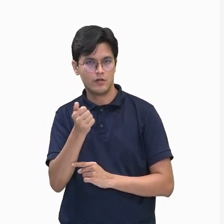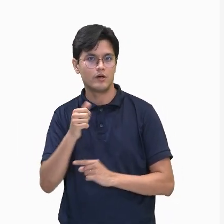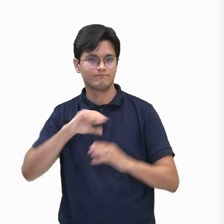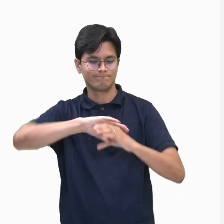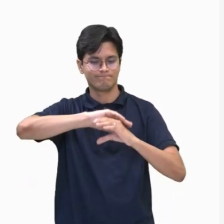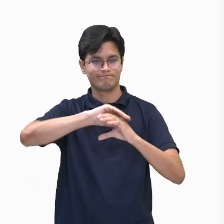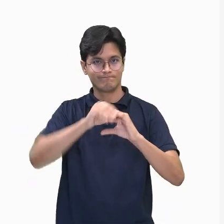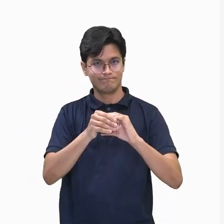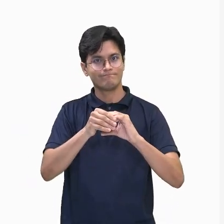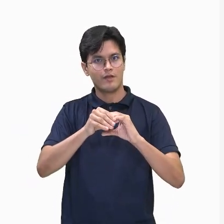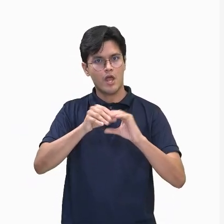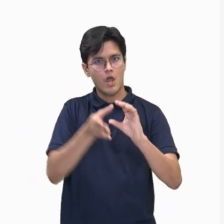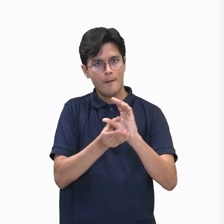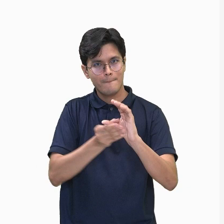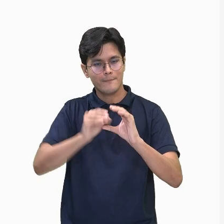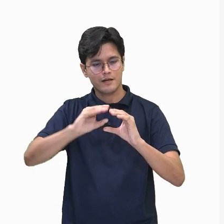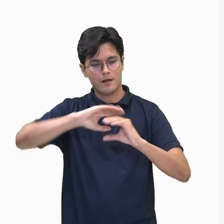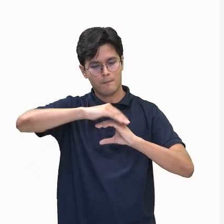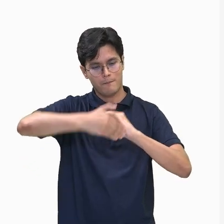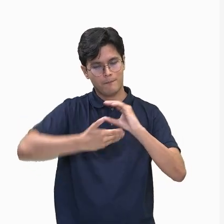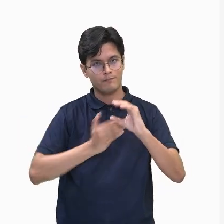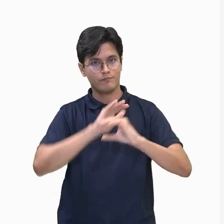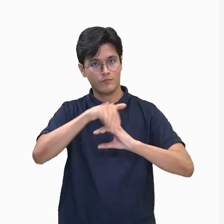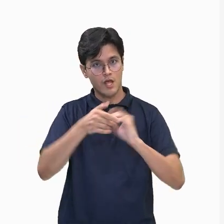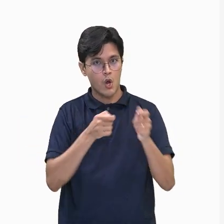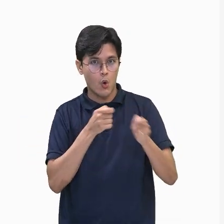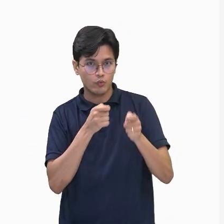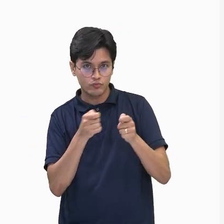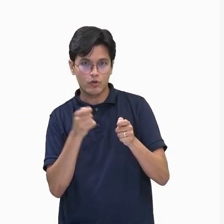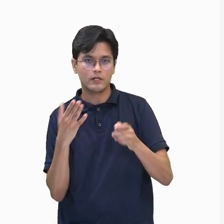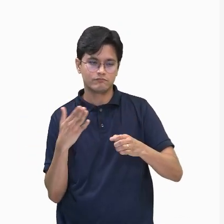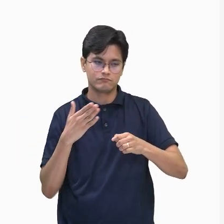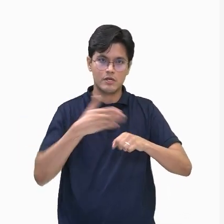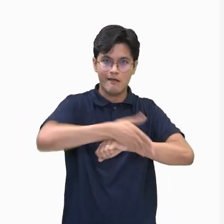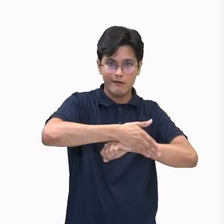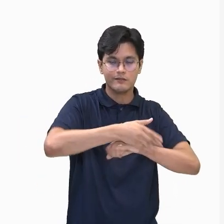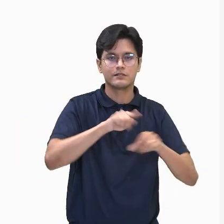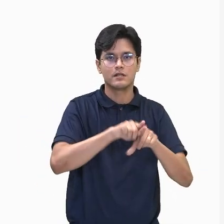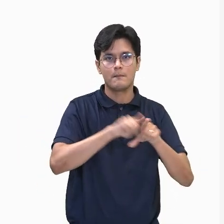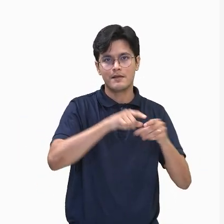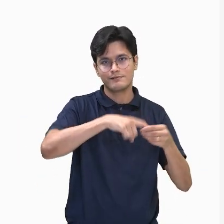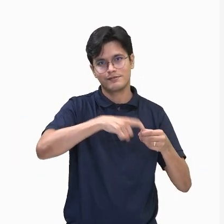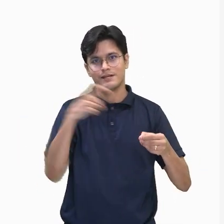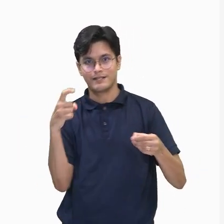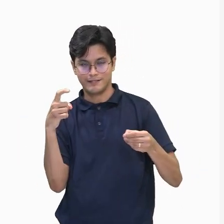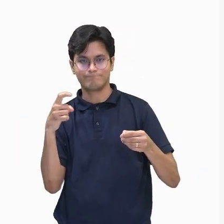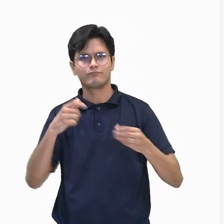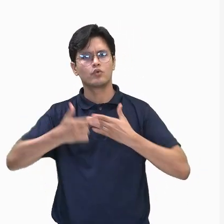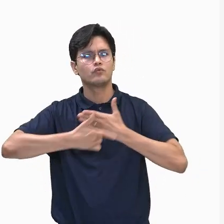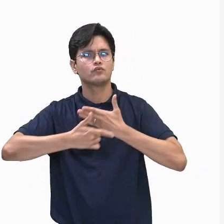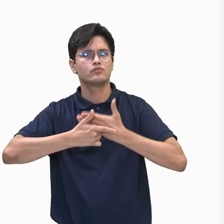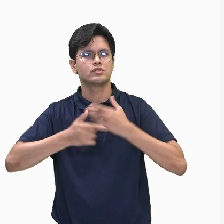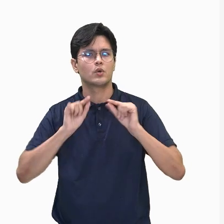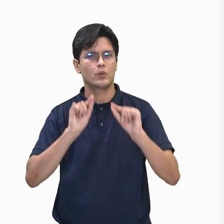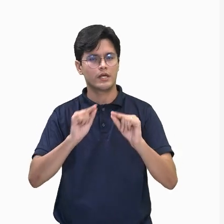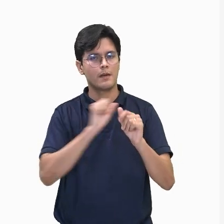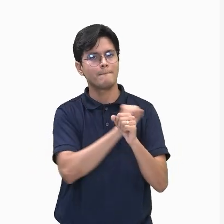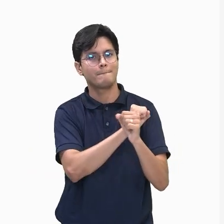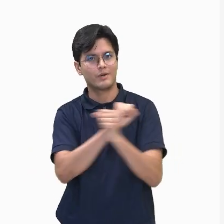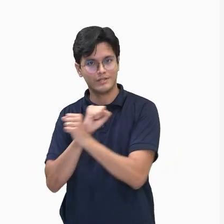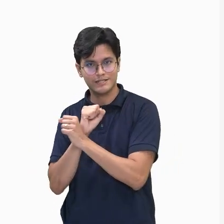célula, controlando o que entra e o que sai dela. E sua função, anotem bem, é de proteção